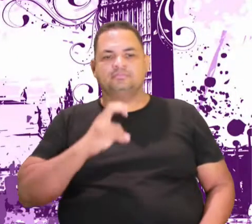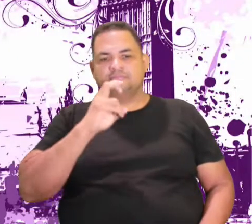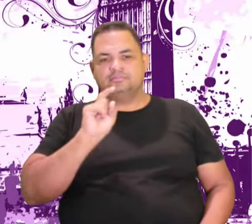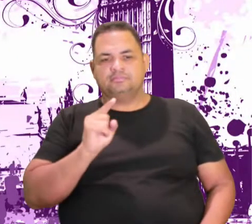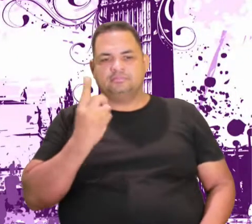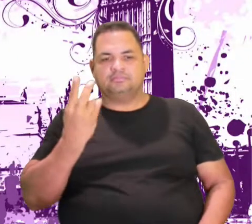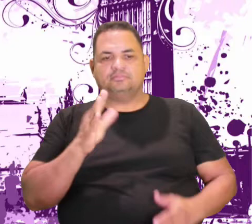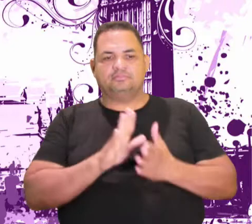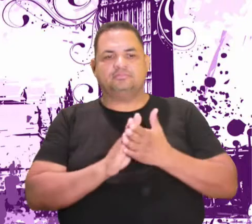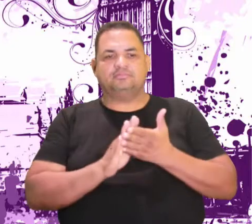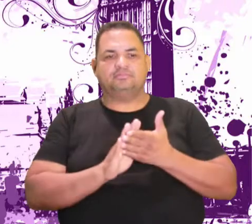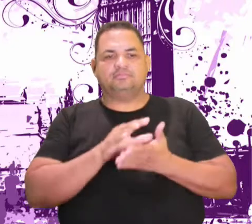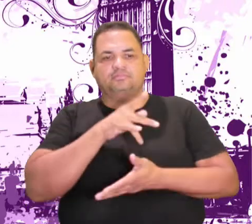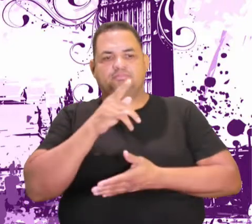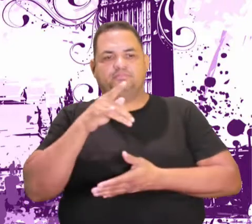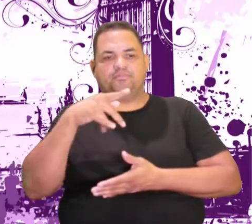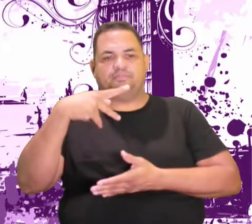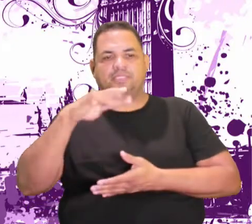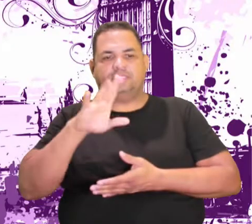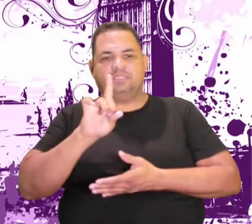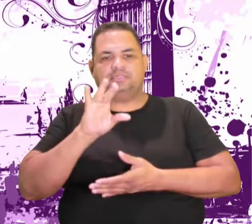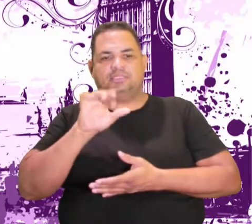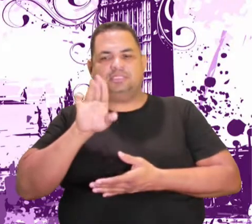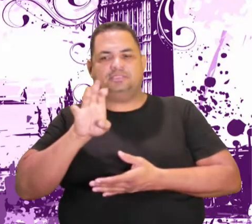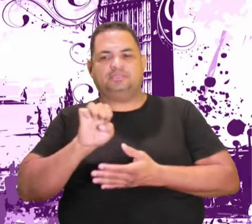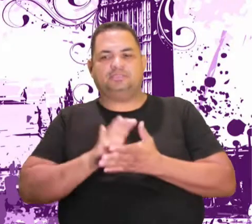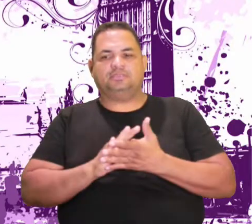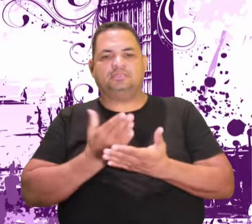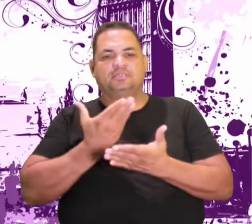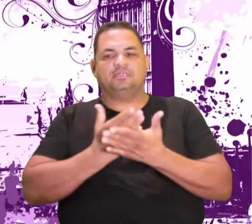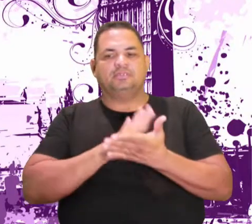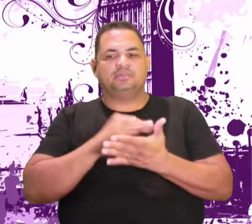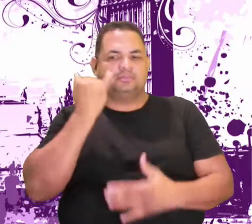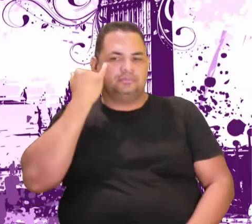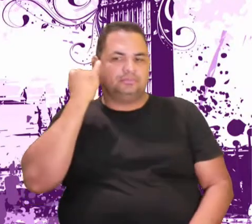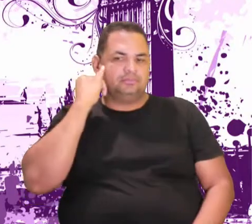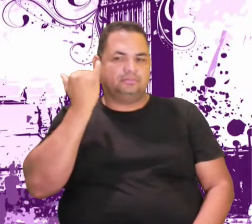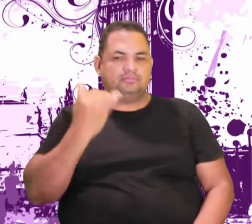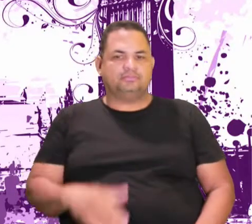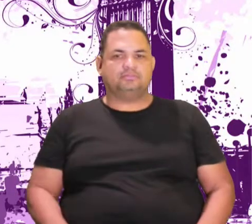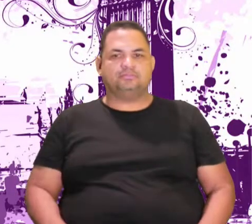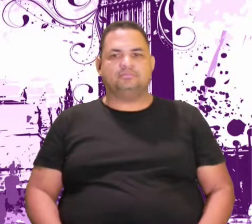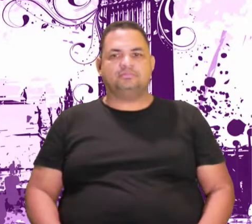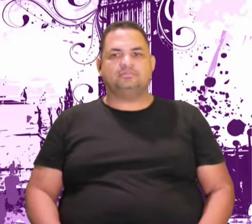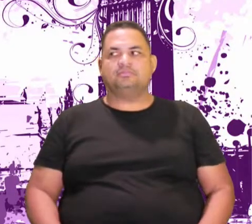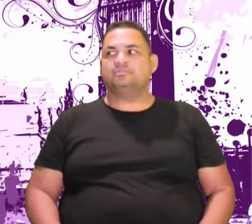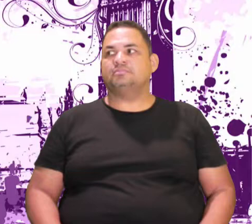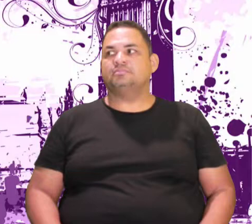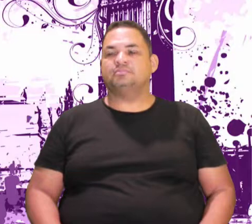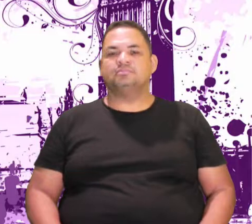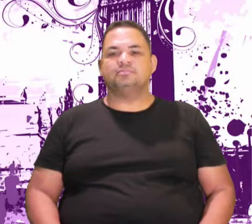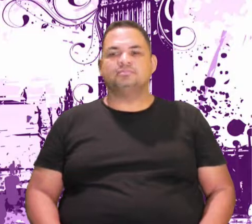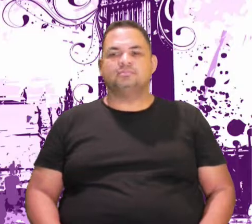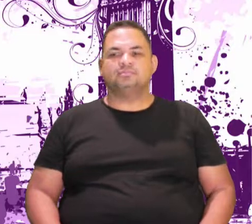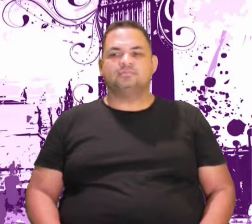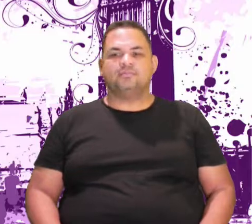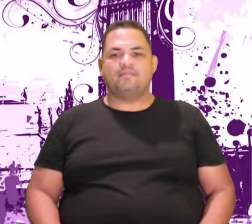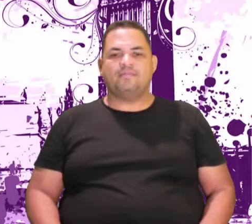5.1, comigo, Patrícia Rechier, e com o nosso intérprete, Samuel. Welcome, Samuel. Olha só,